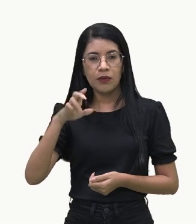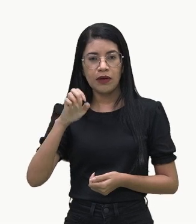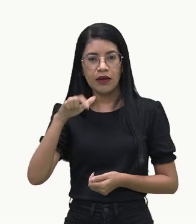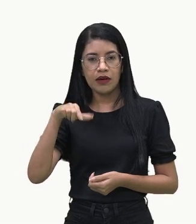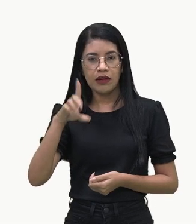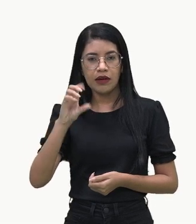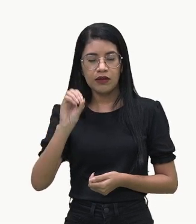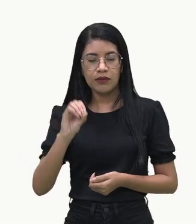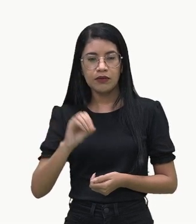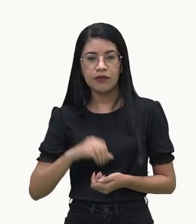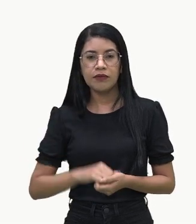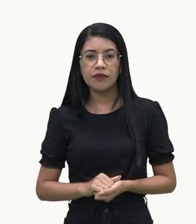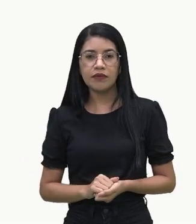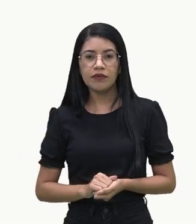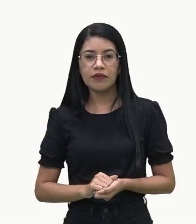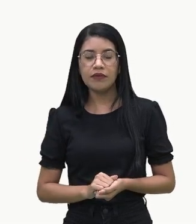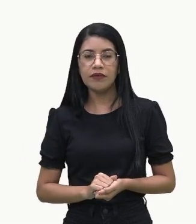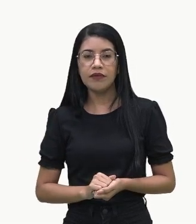minuendo.